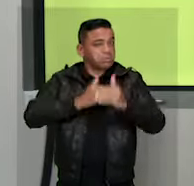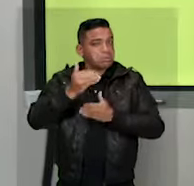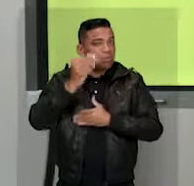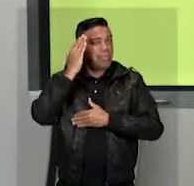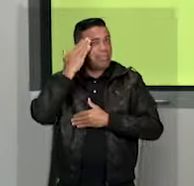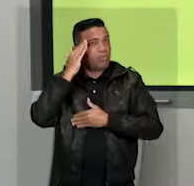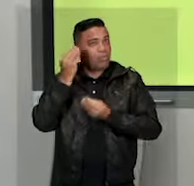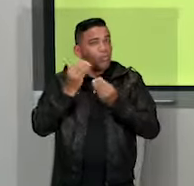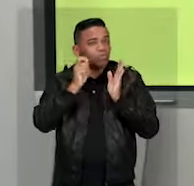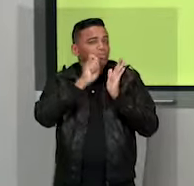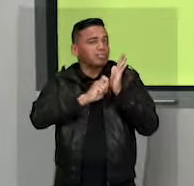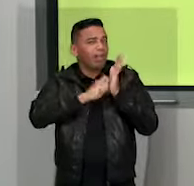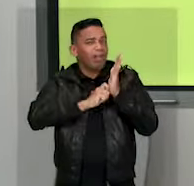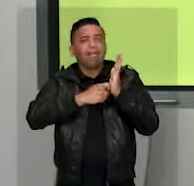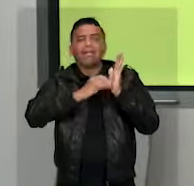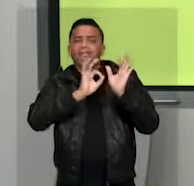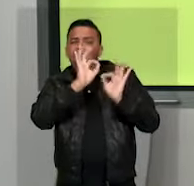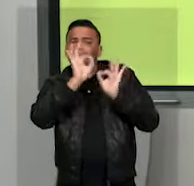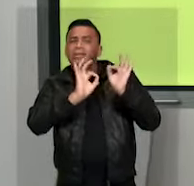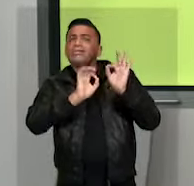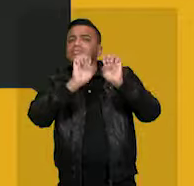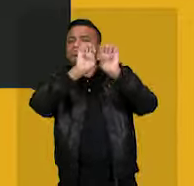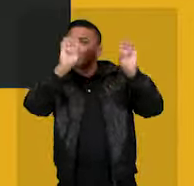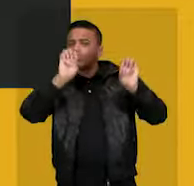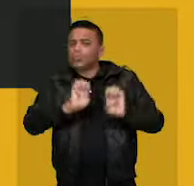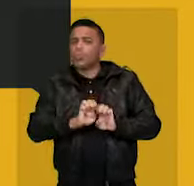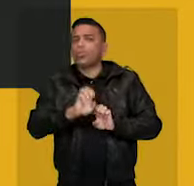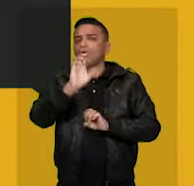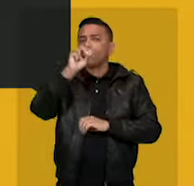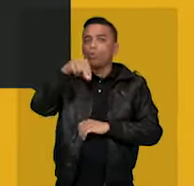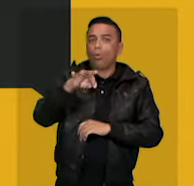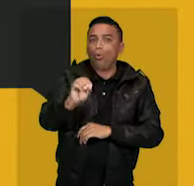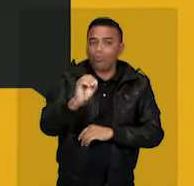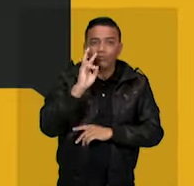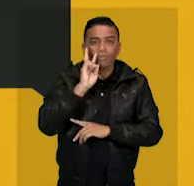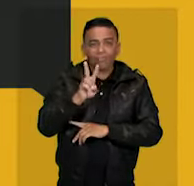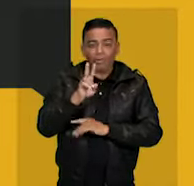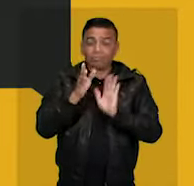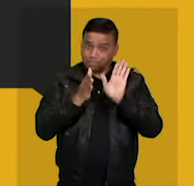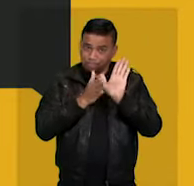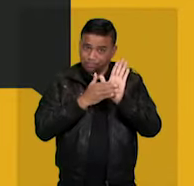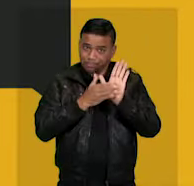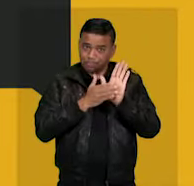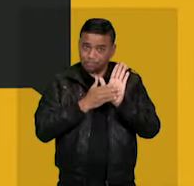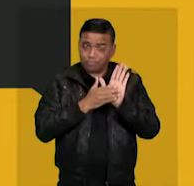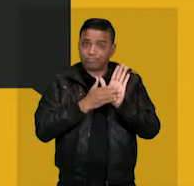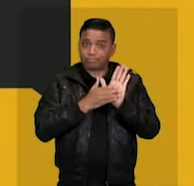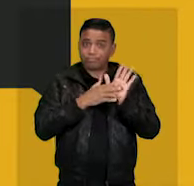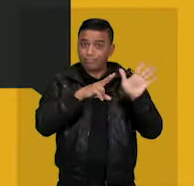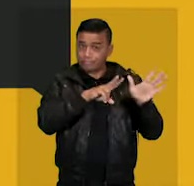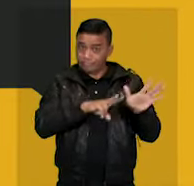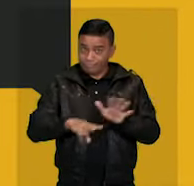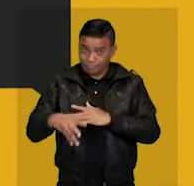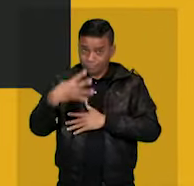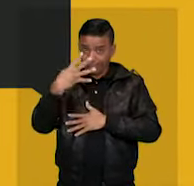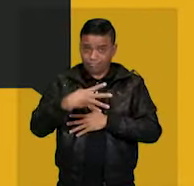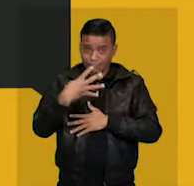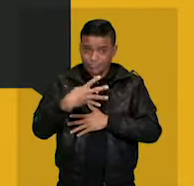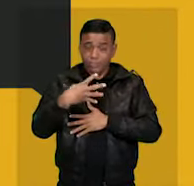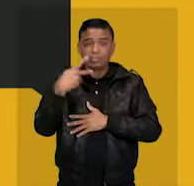um conto, nós então vamos ver nesta proposta da semana 4 do seu volume 3